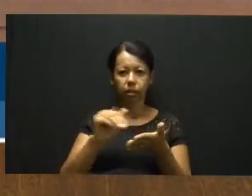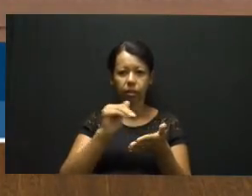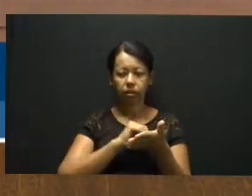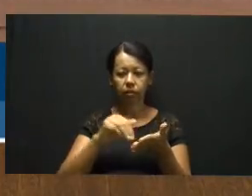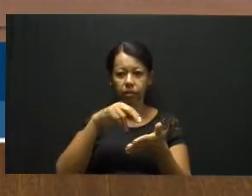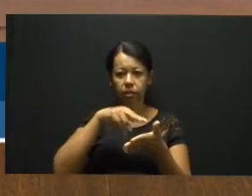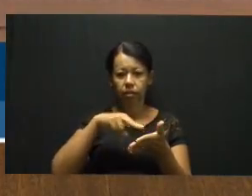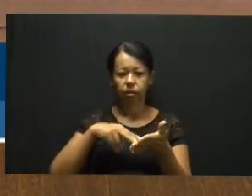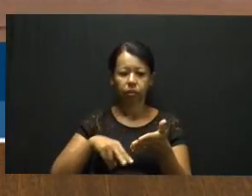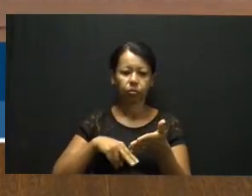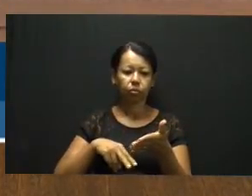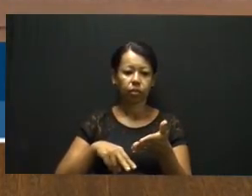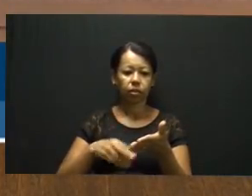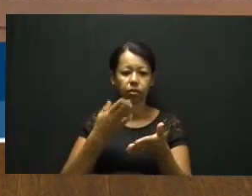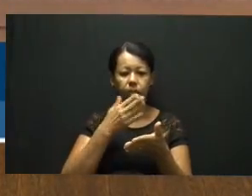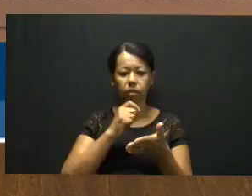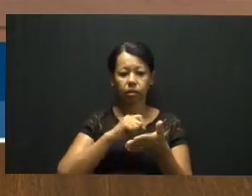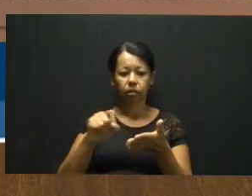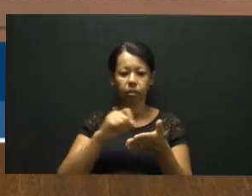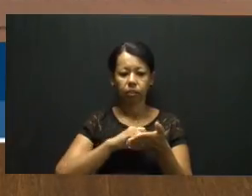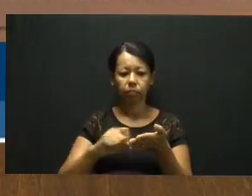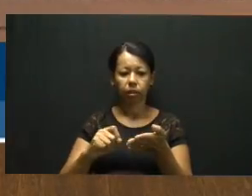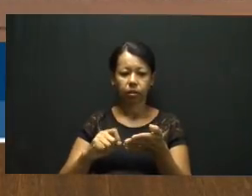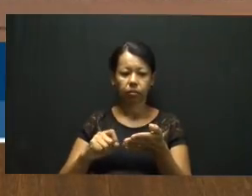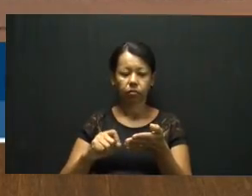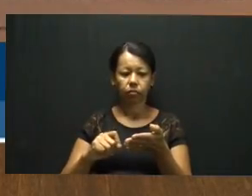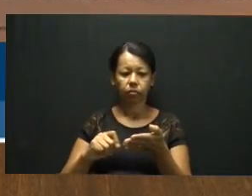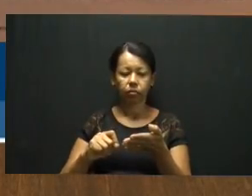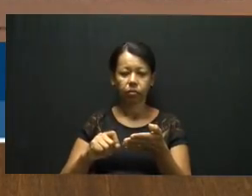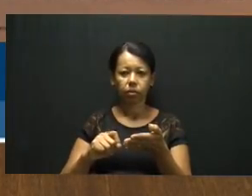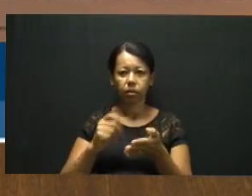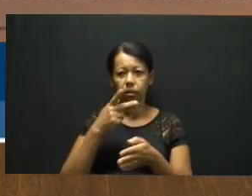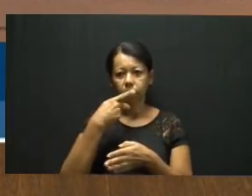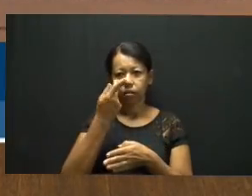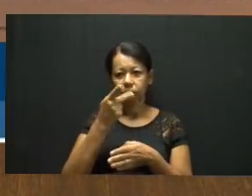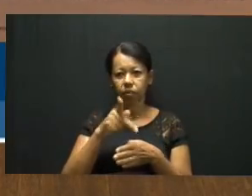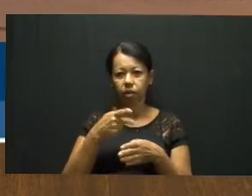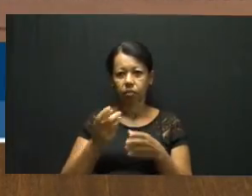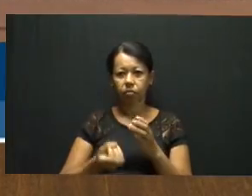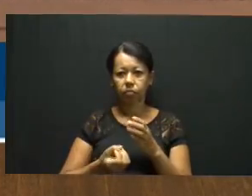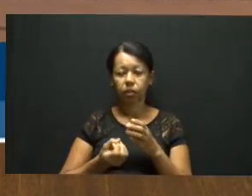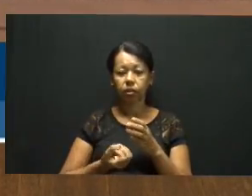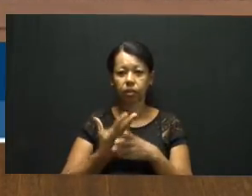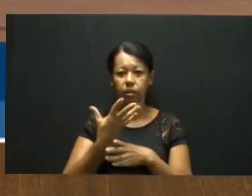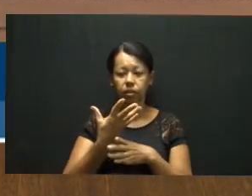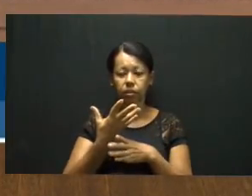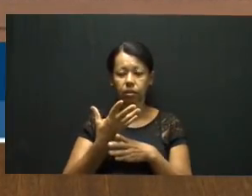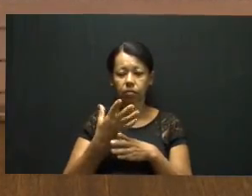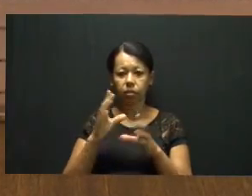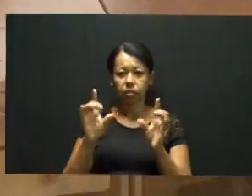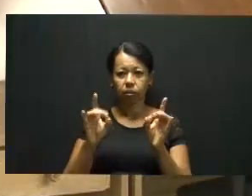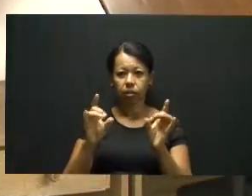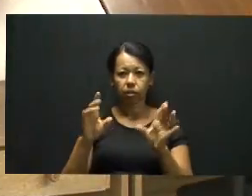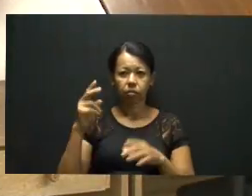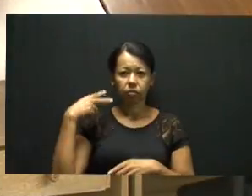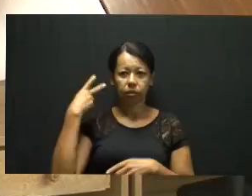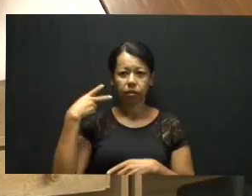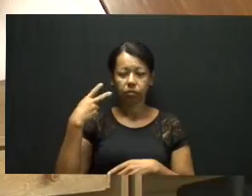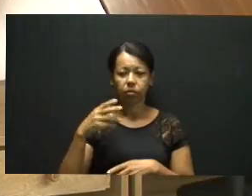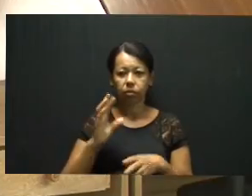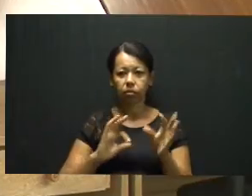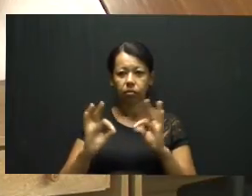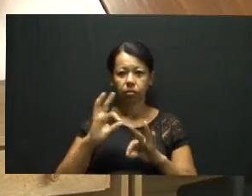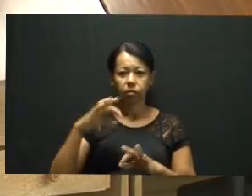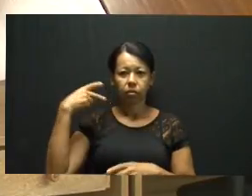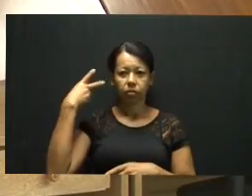que proceda à leitura de requerimentos que versam sobre formação de comissão especial de vereadores. Questão de ordem, presidente. Questão de